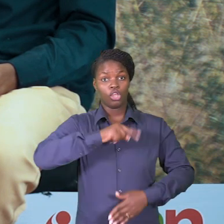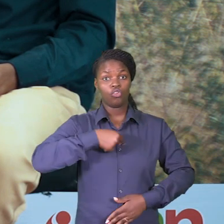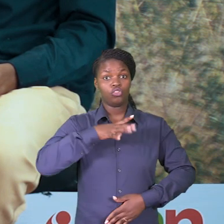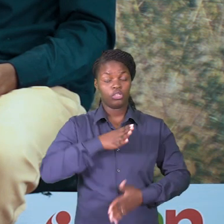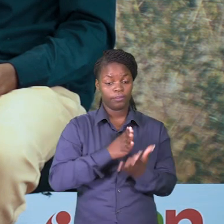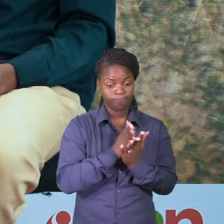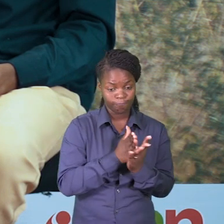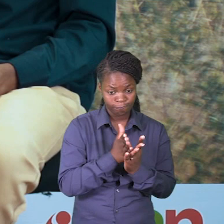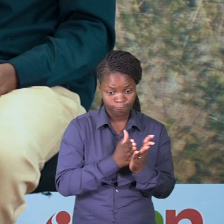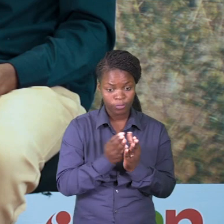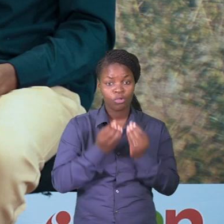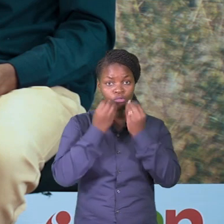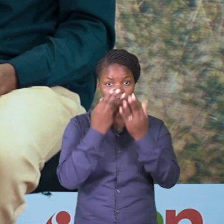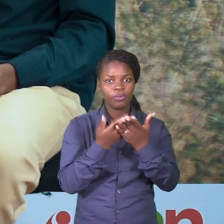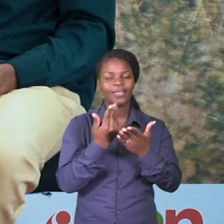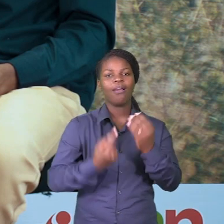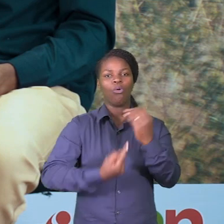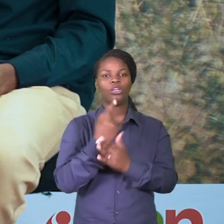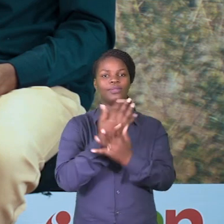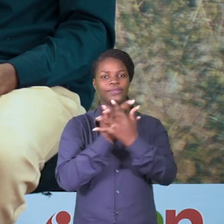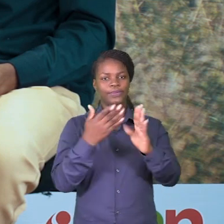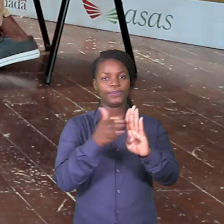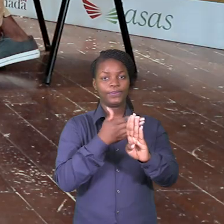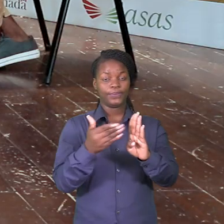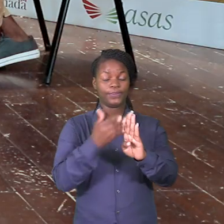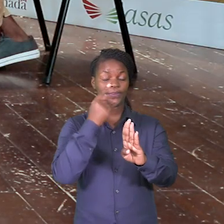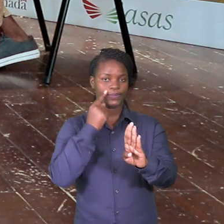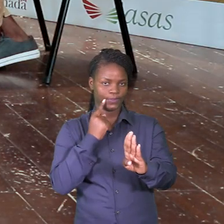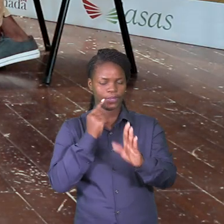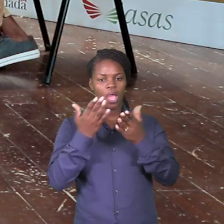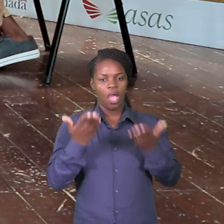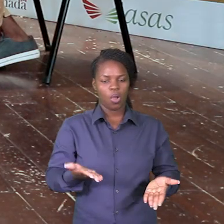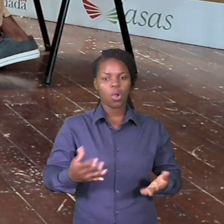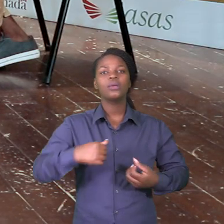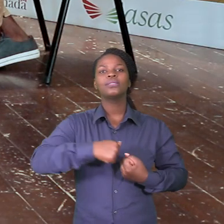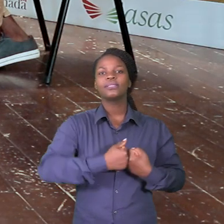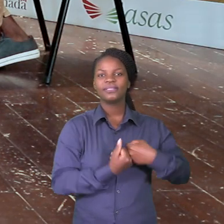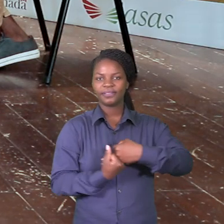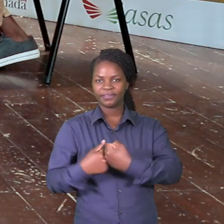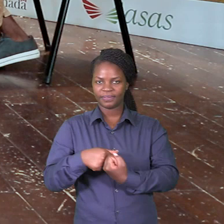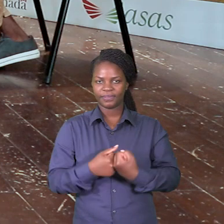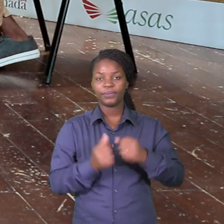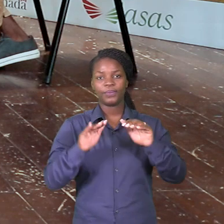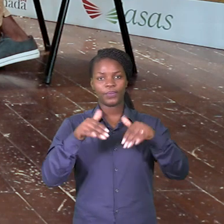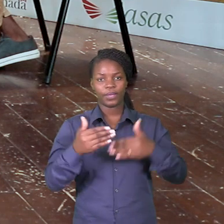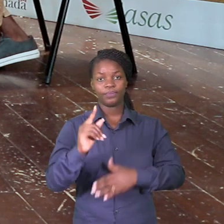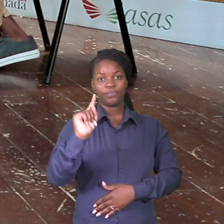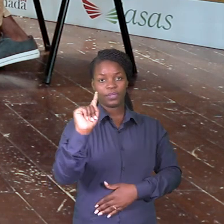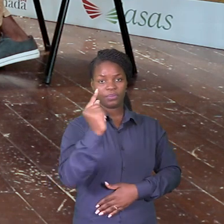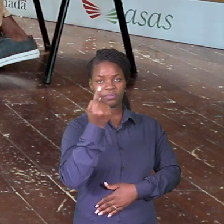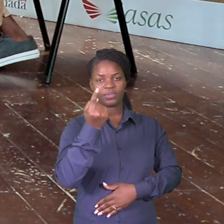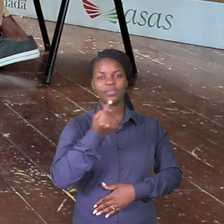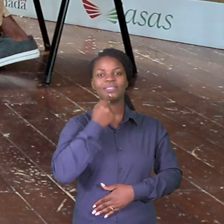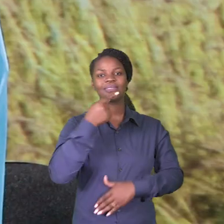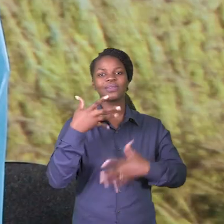existem casos de abuso e violência nas escolas então em relação aos desafios Ah eu percebo que o primeiro